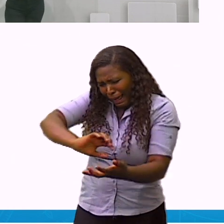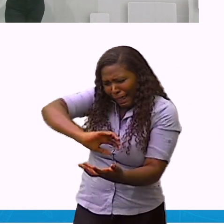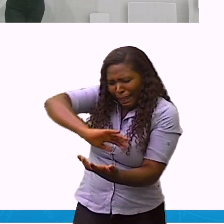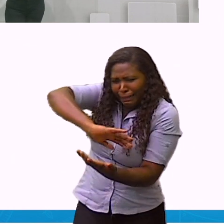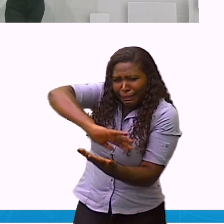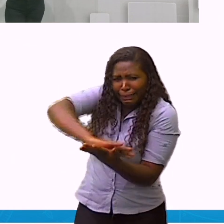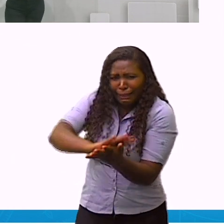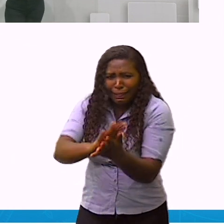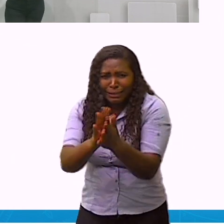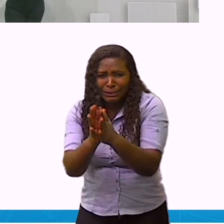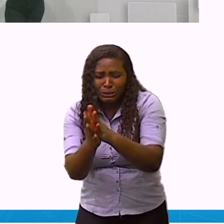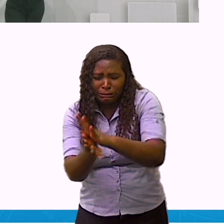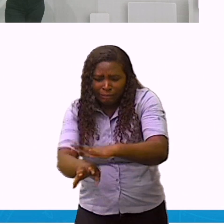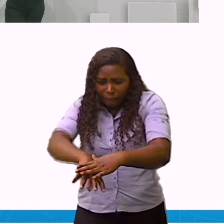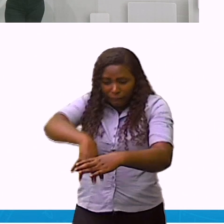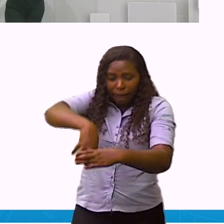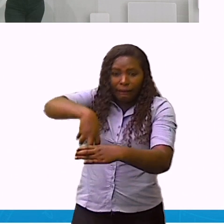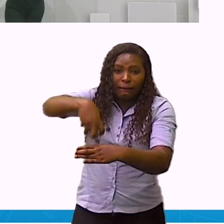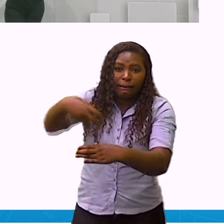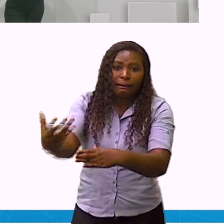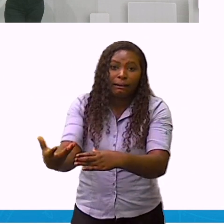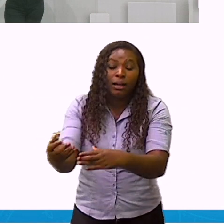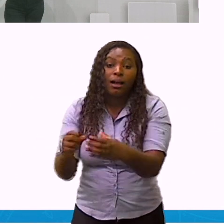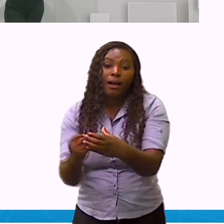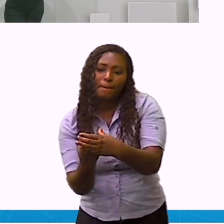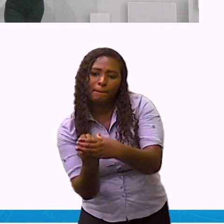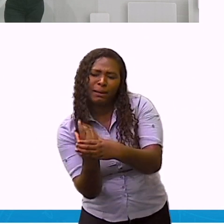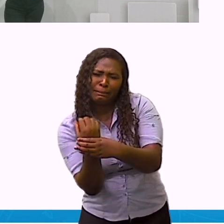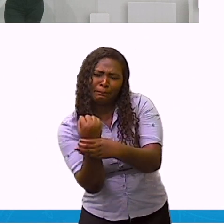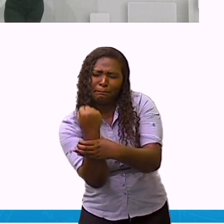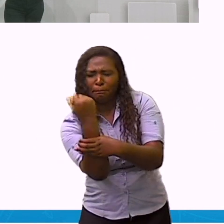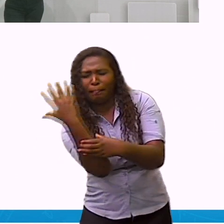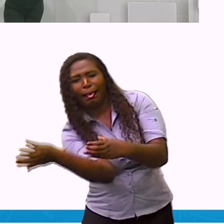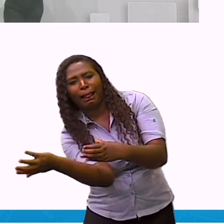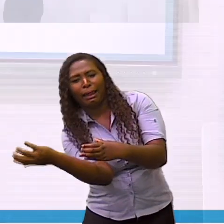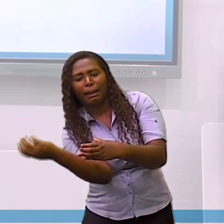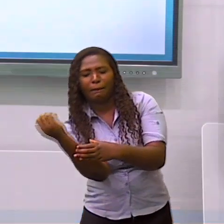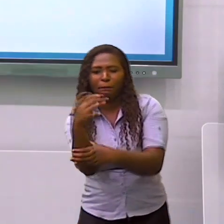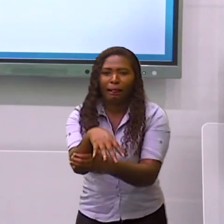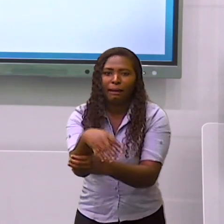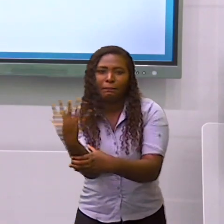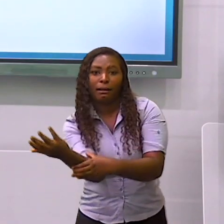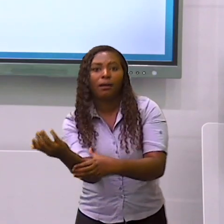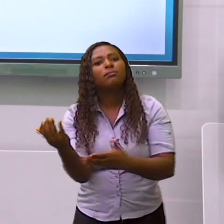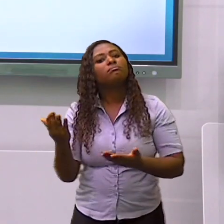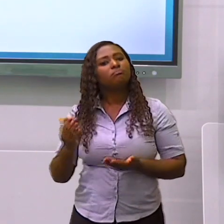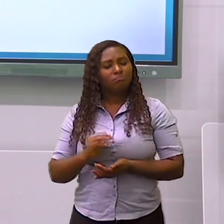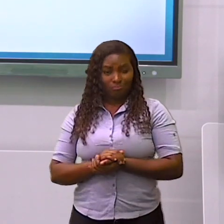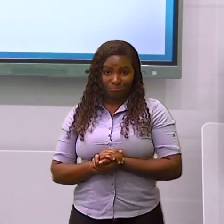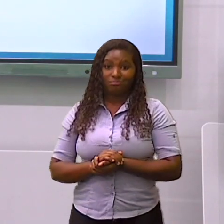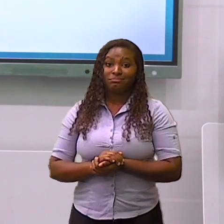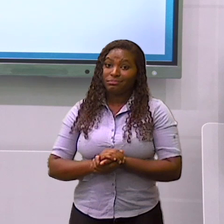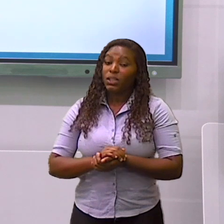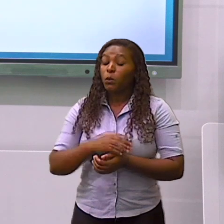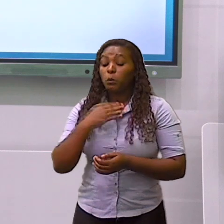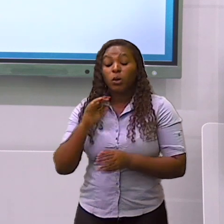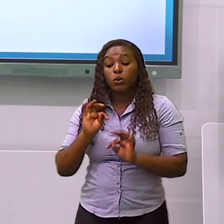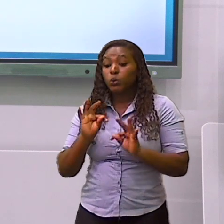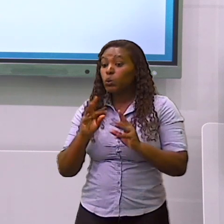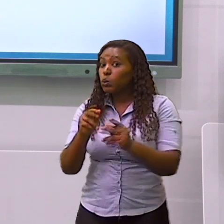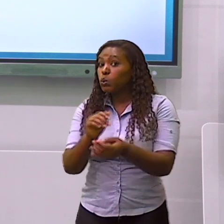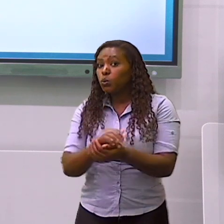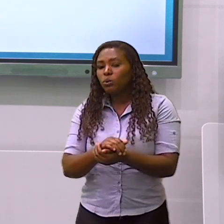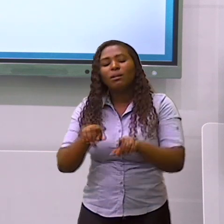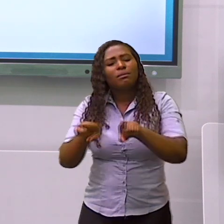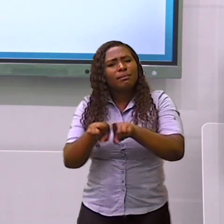completamente soterradas. A lama também impediu a realização da fotossíntese pelos fitoplânctons, que é